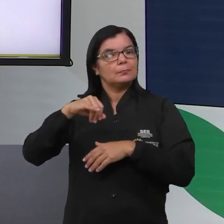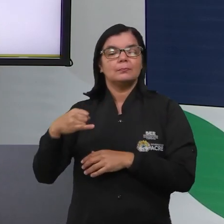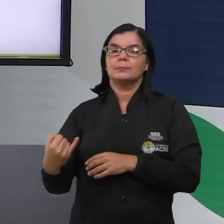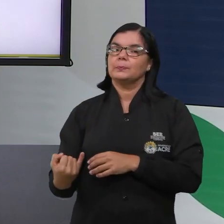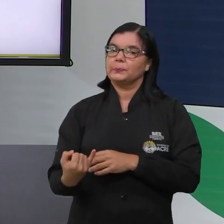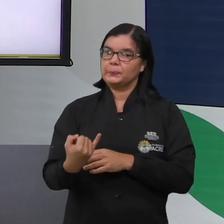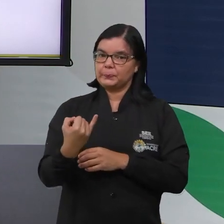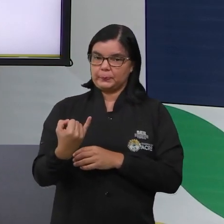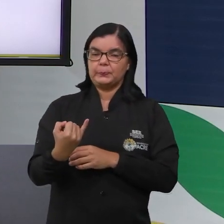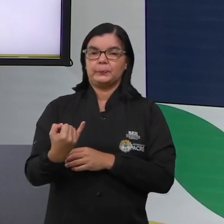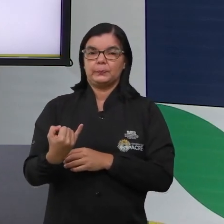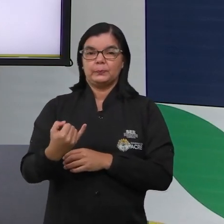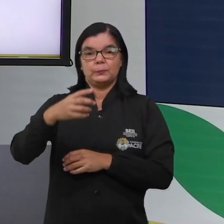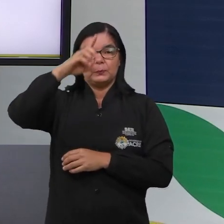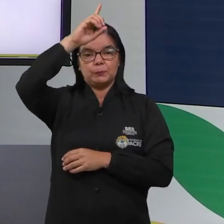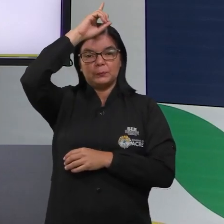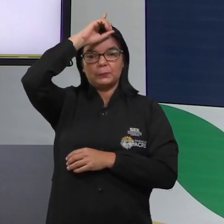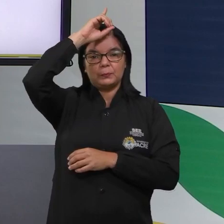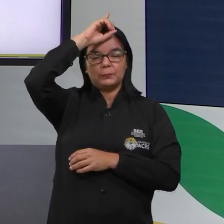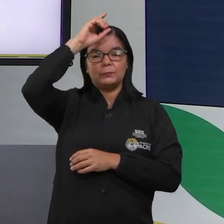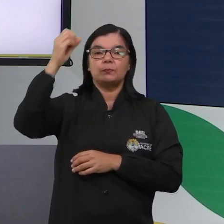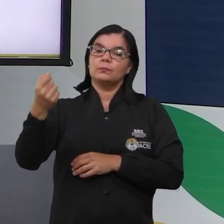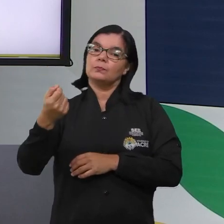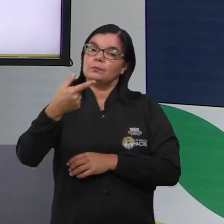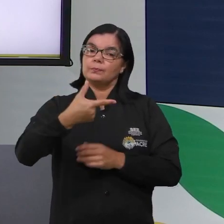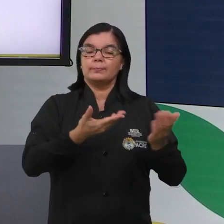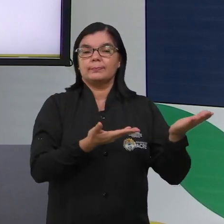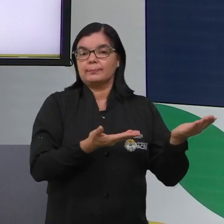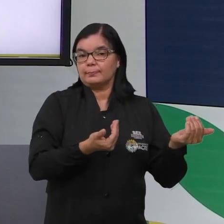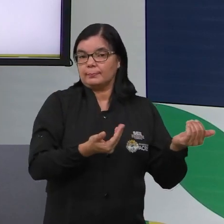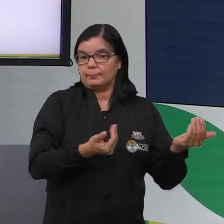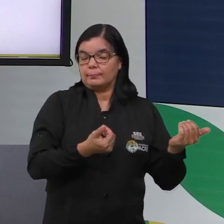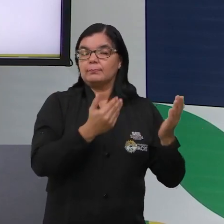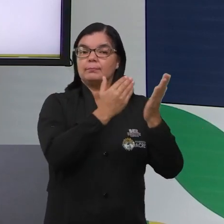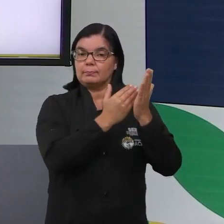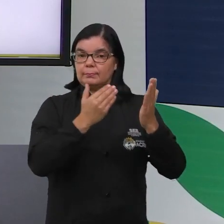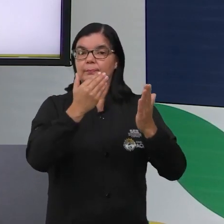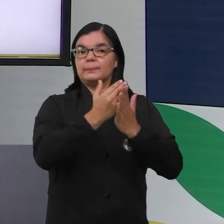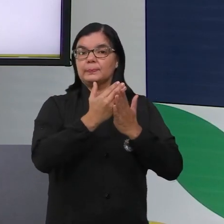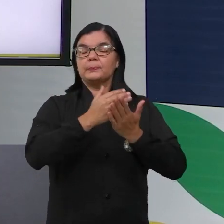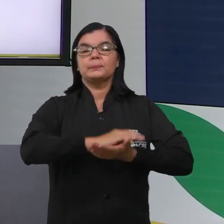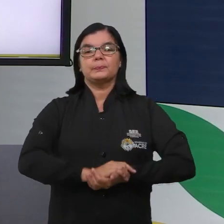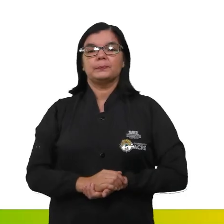oportunidade aos adultos do que aos jovens, em proporção.